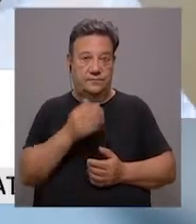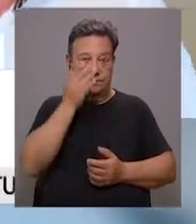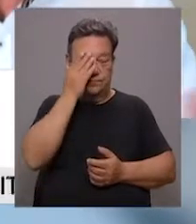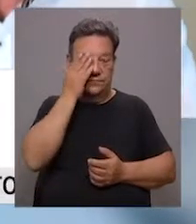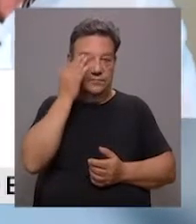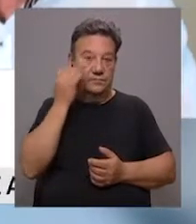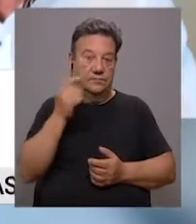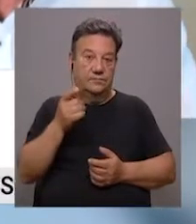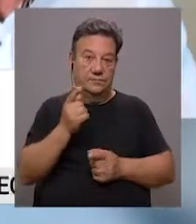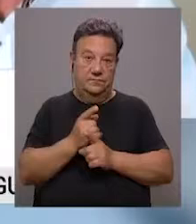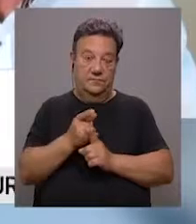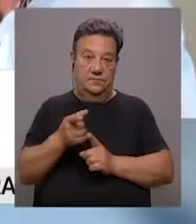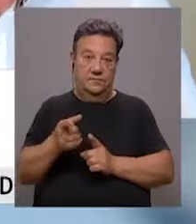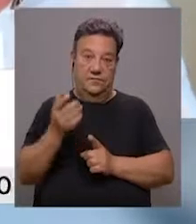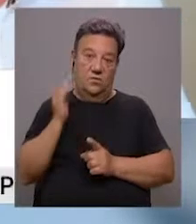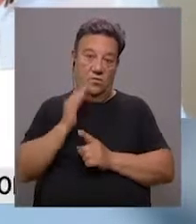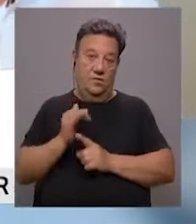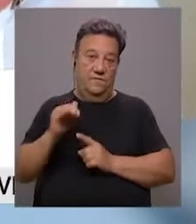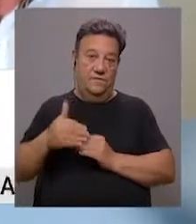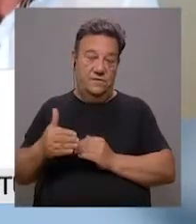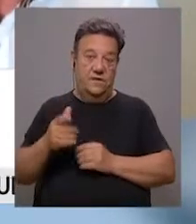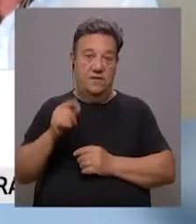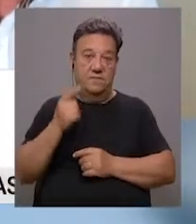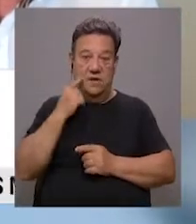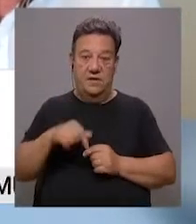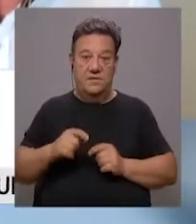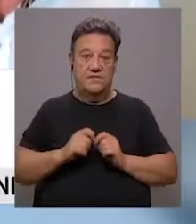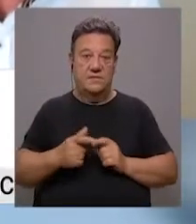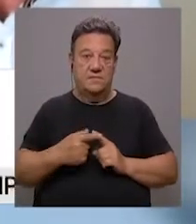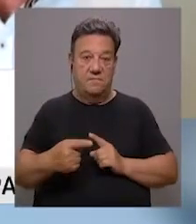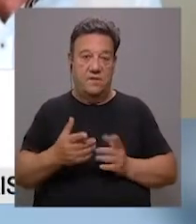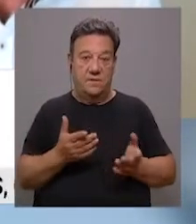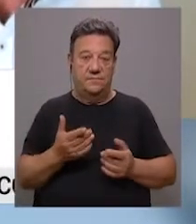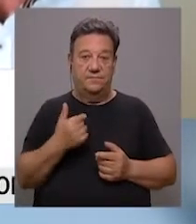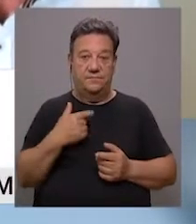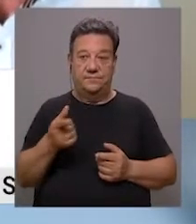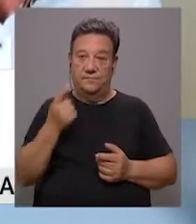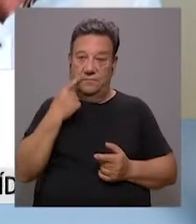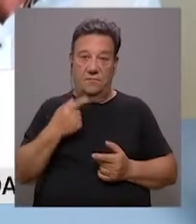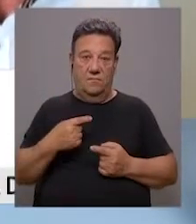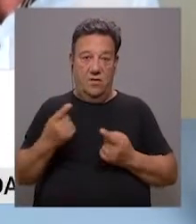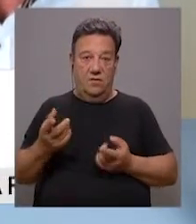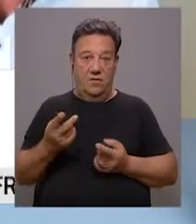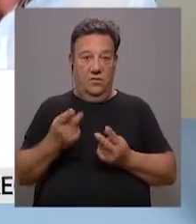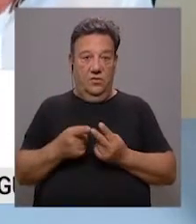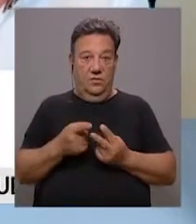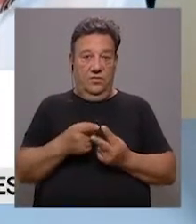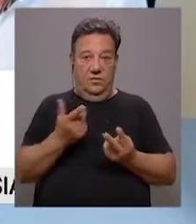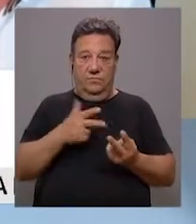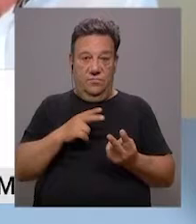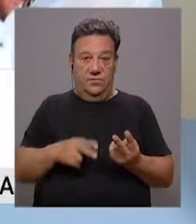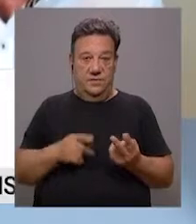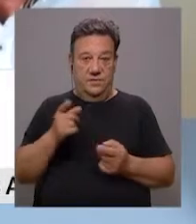e portanto, quer este último fim de semana, quer no decorrer desta semana. E, portanto, isto mostra duas coisas, que os